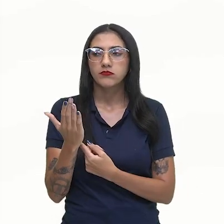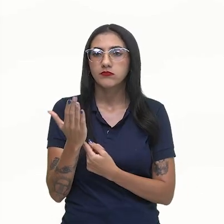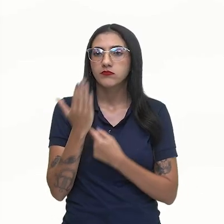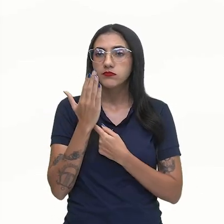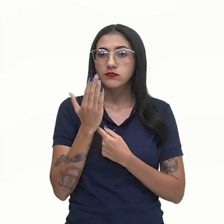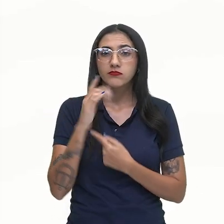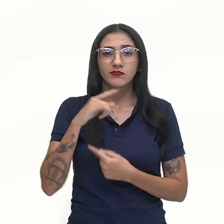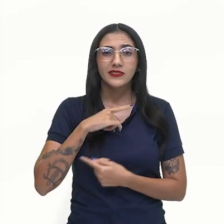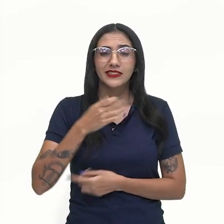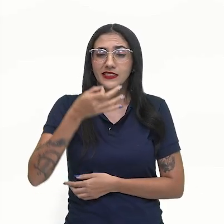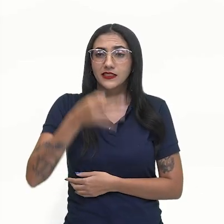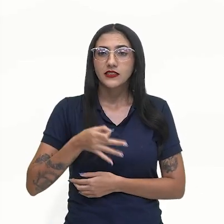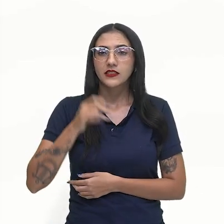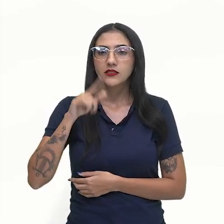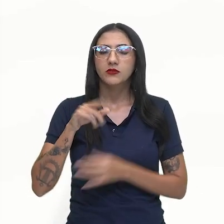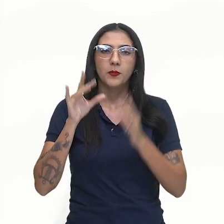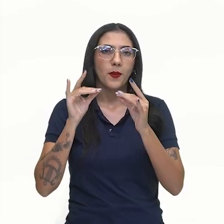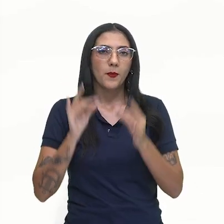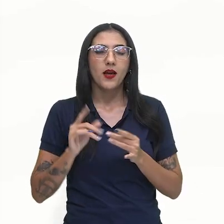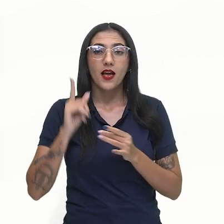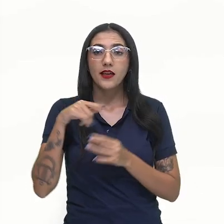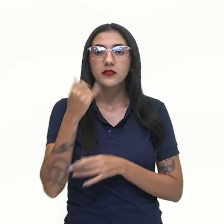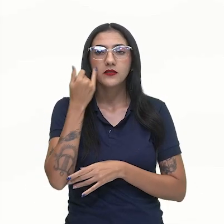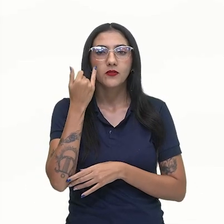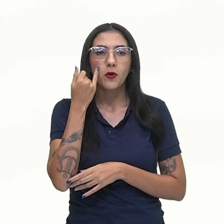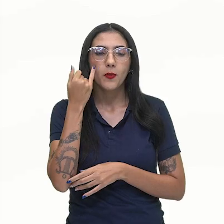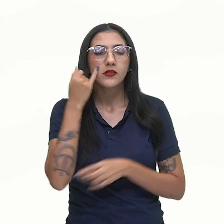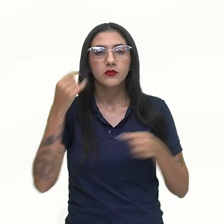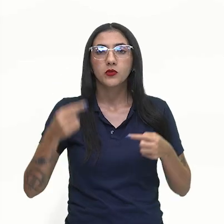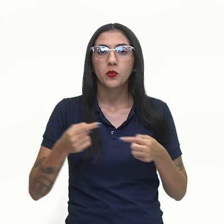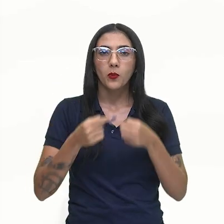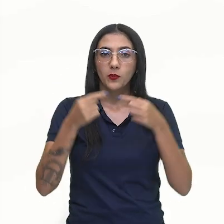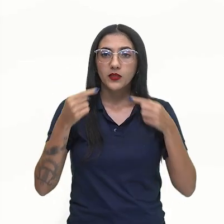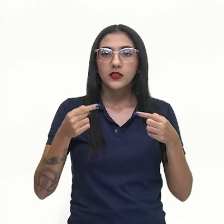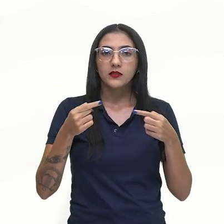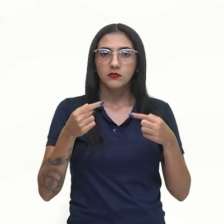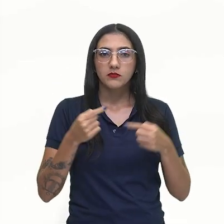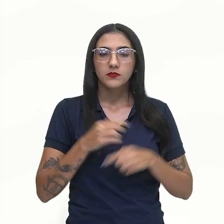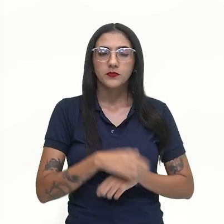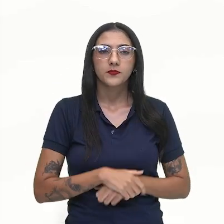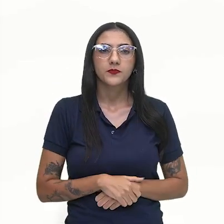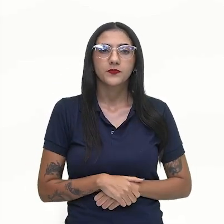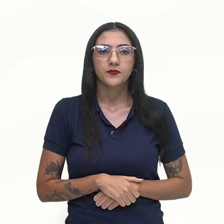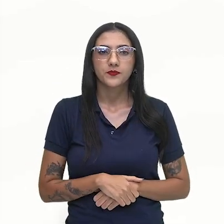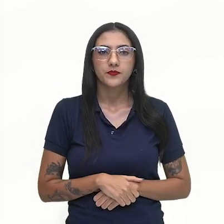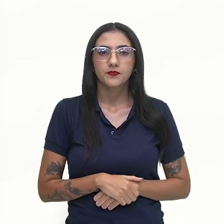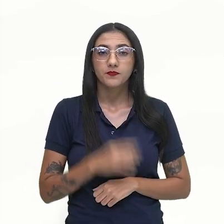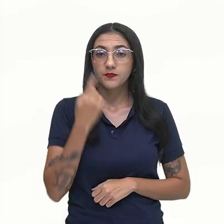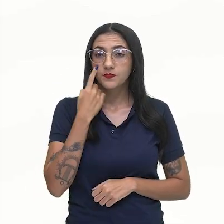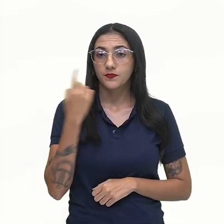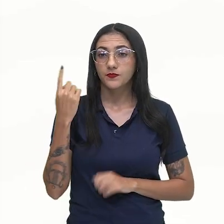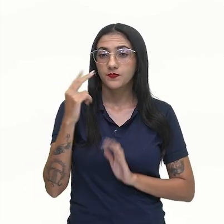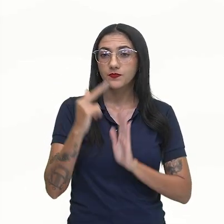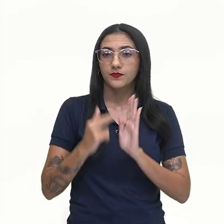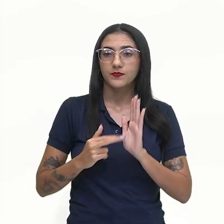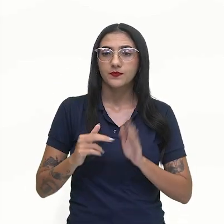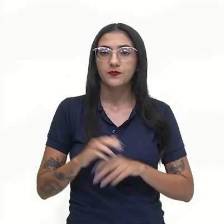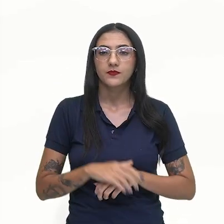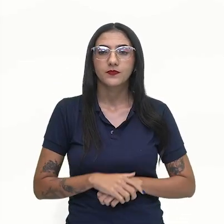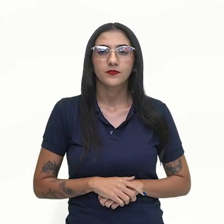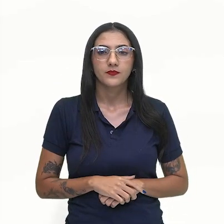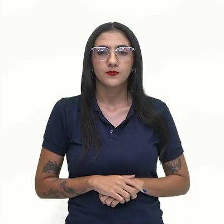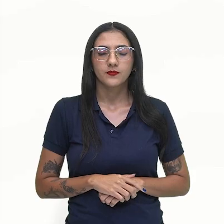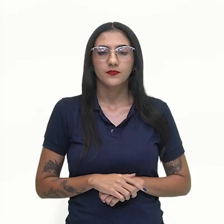vai vir exatamente as informações que tenha essa parte aqui do texto, tá? This will return results